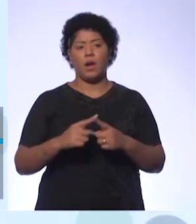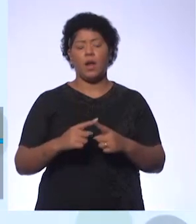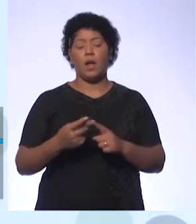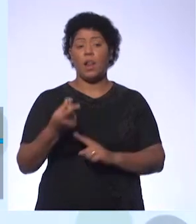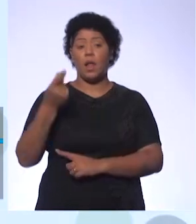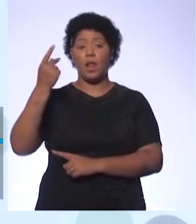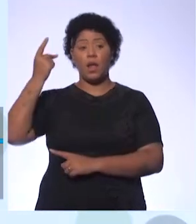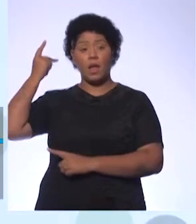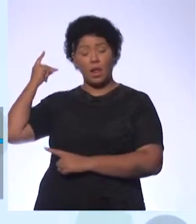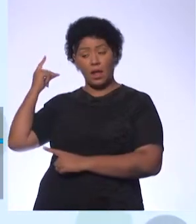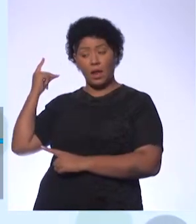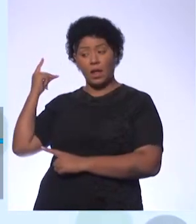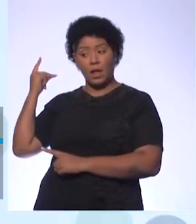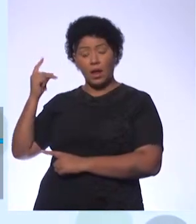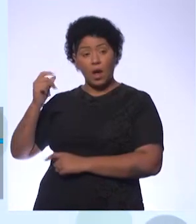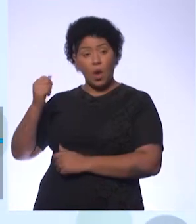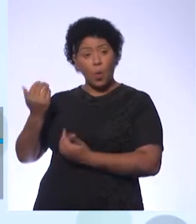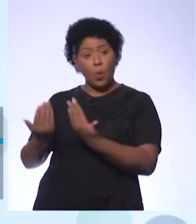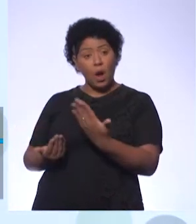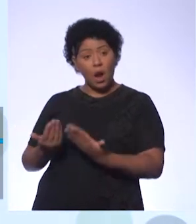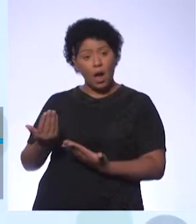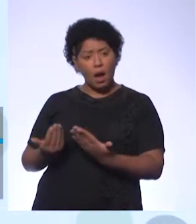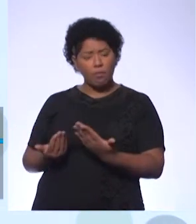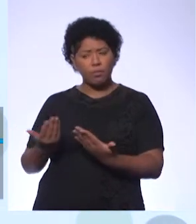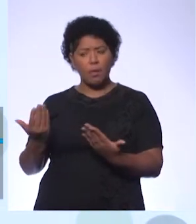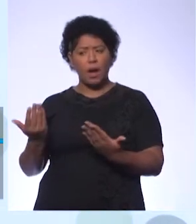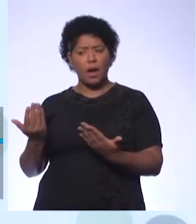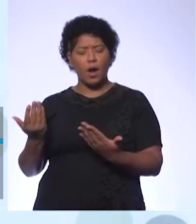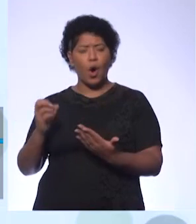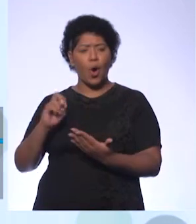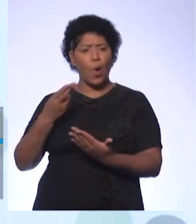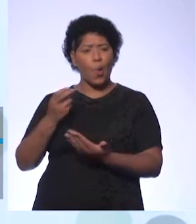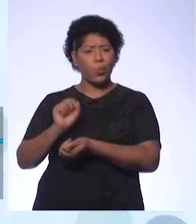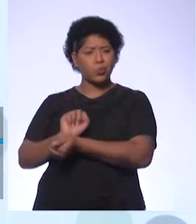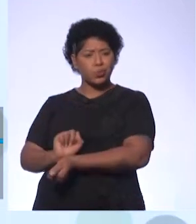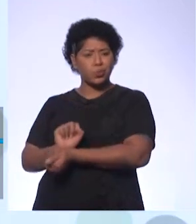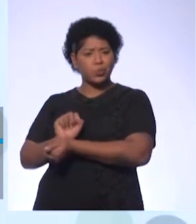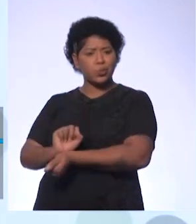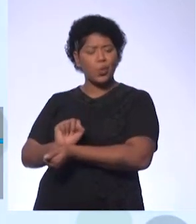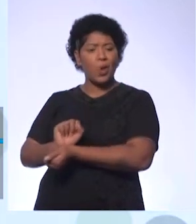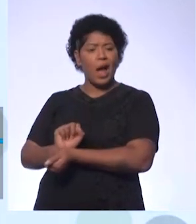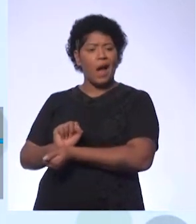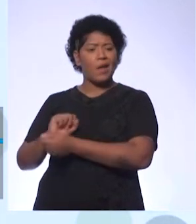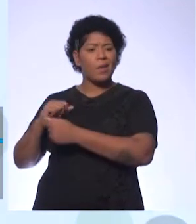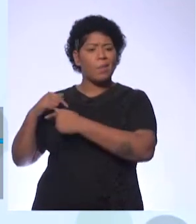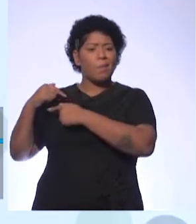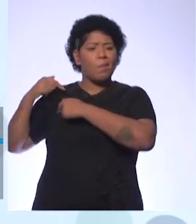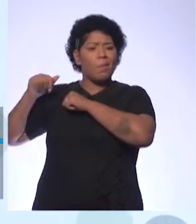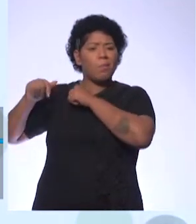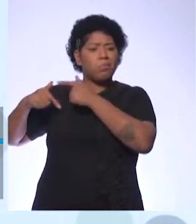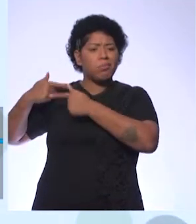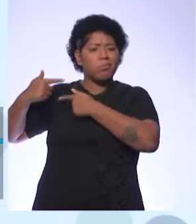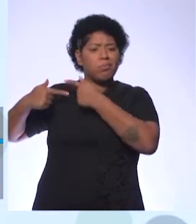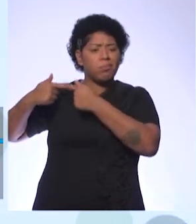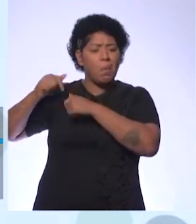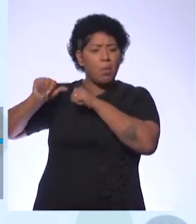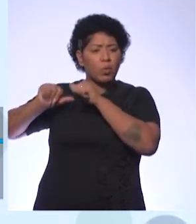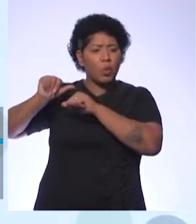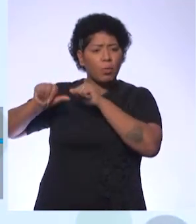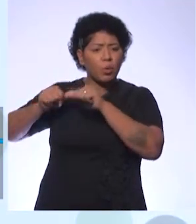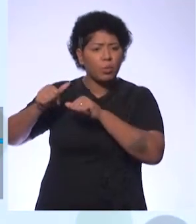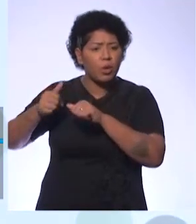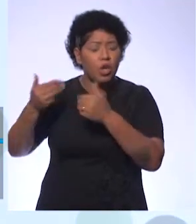um servo, e agora ele é um operário. Ele até tem algumas liberdades, porque o capitalismo ele dá essa sensação de você